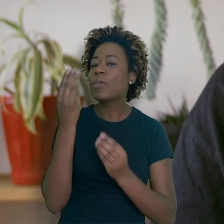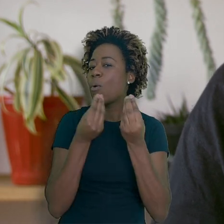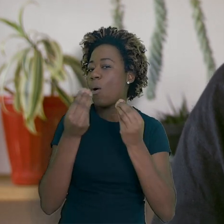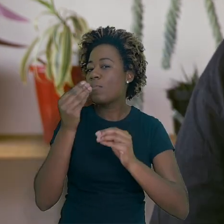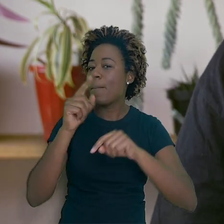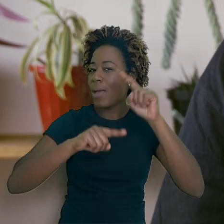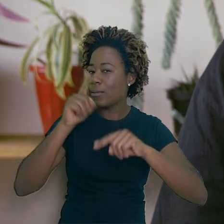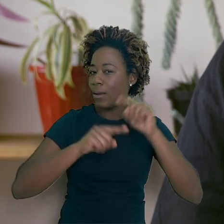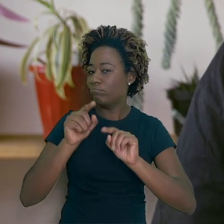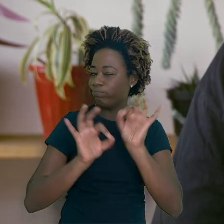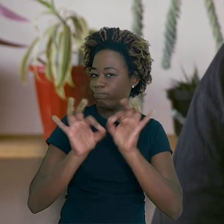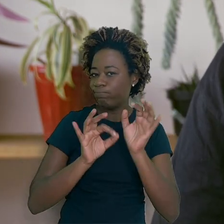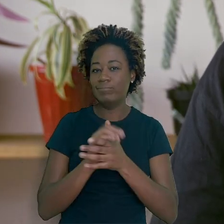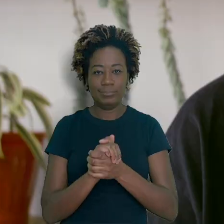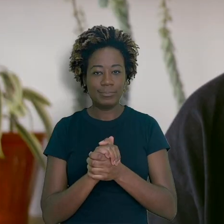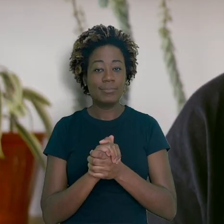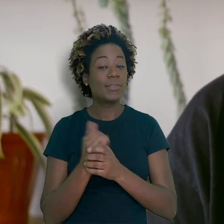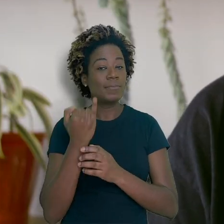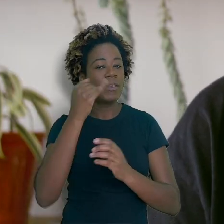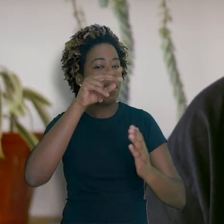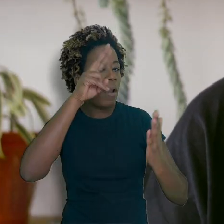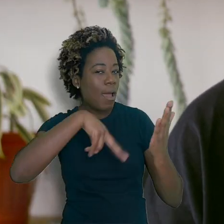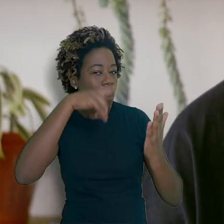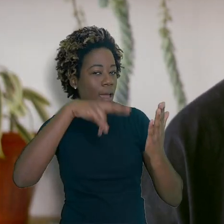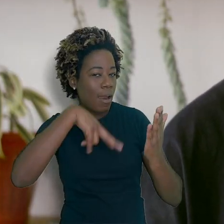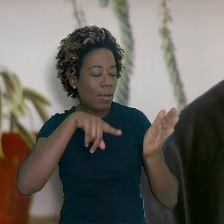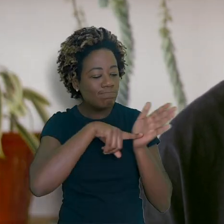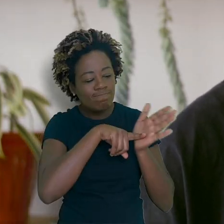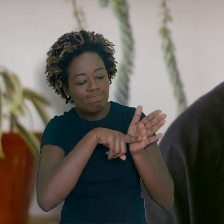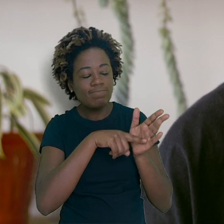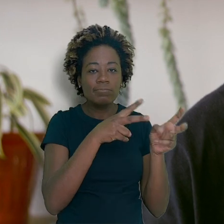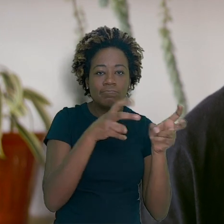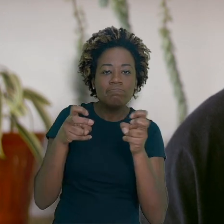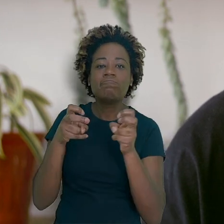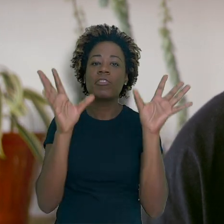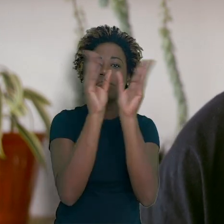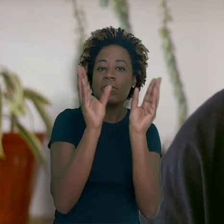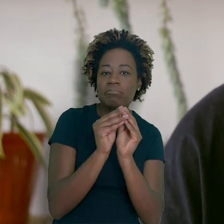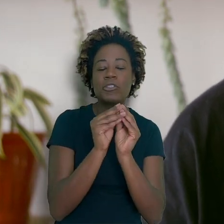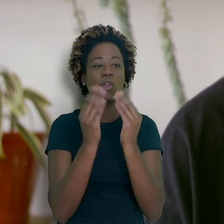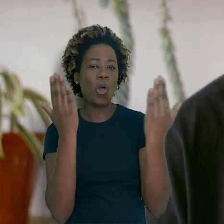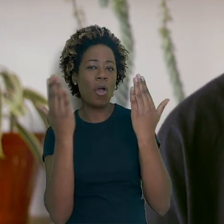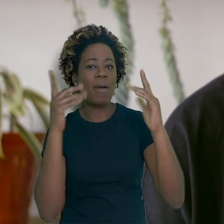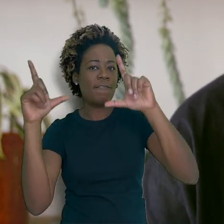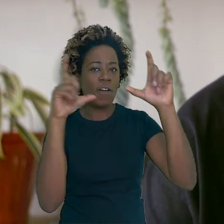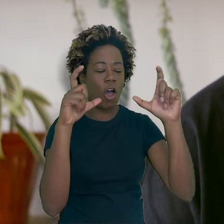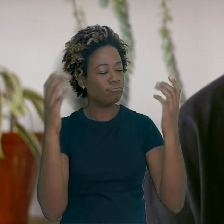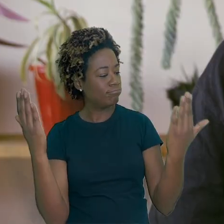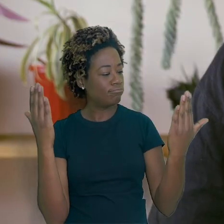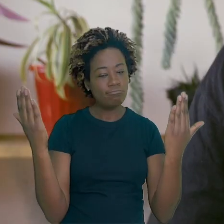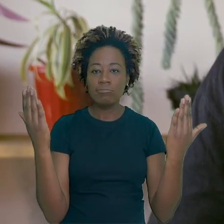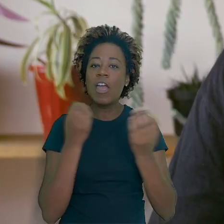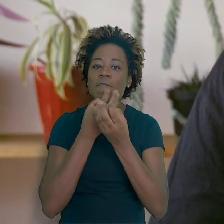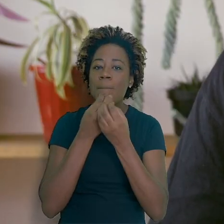organizar seu material, fica aqui uma dica preciosa. Faça leituras críticas, leia releases, sinopses, compare foto com aquilo que está